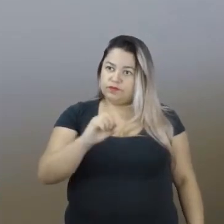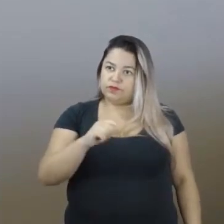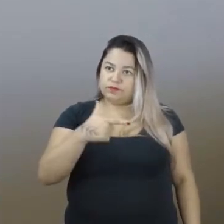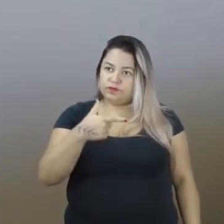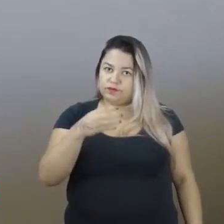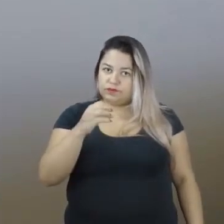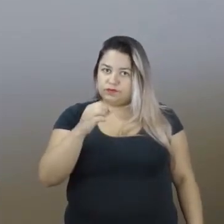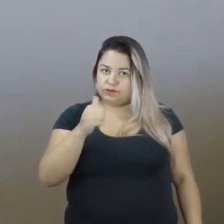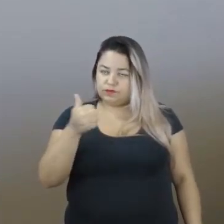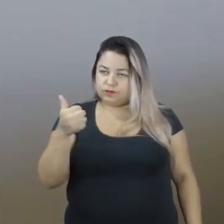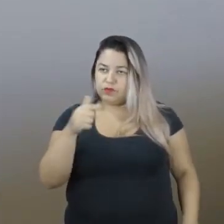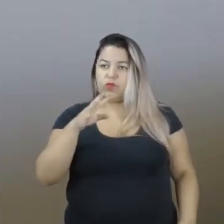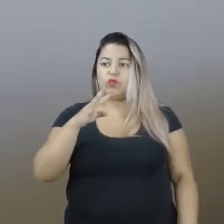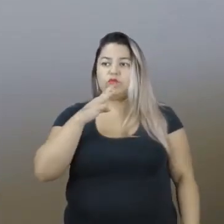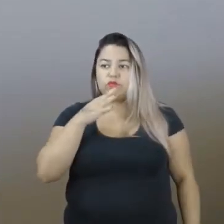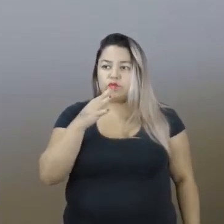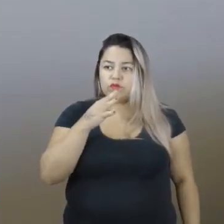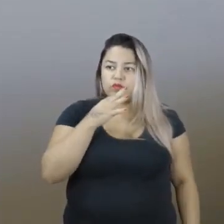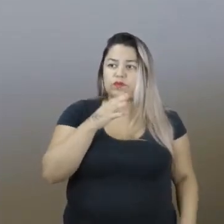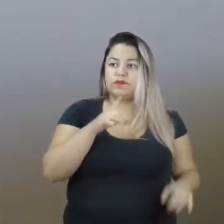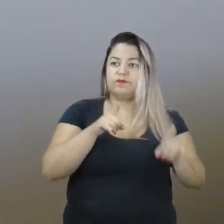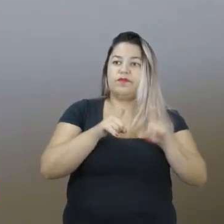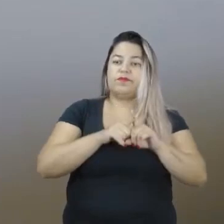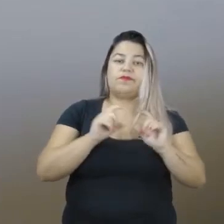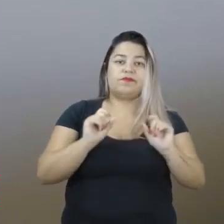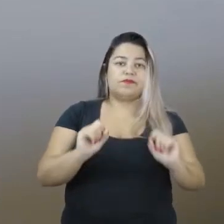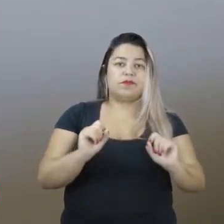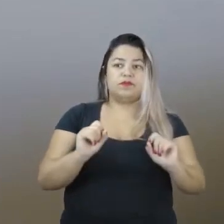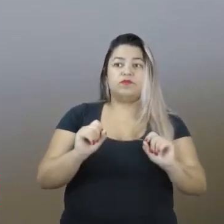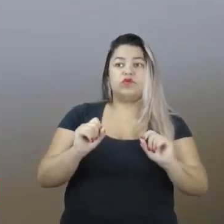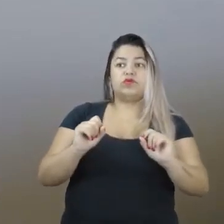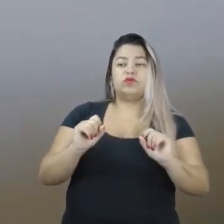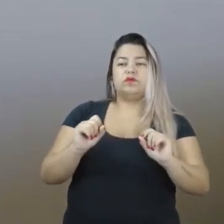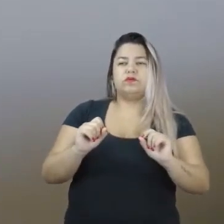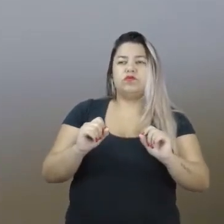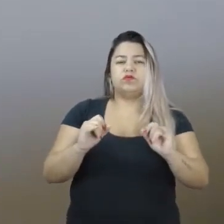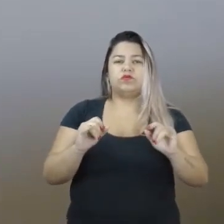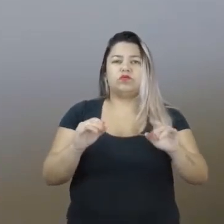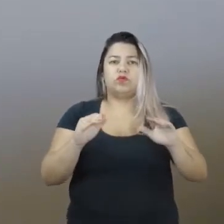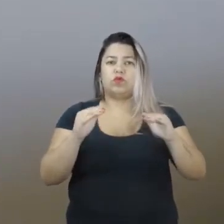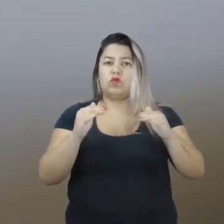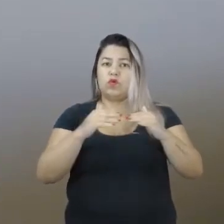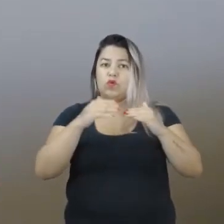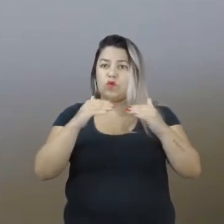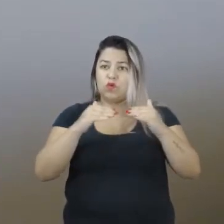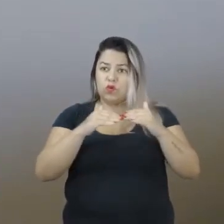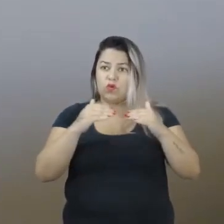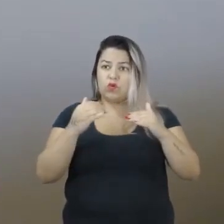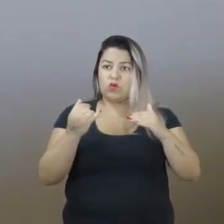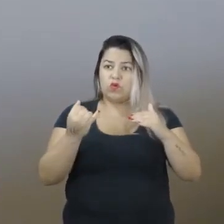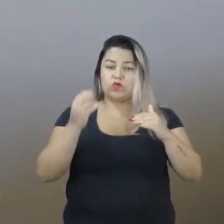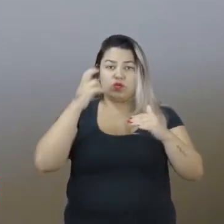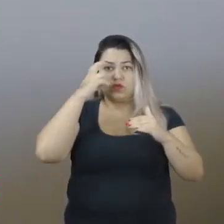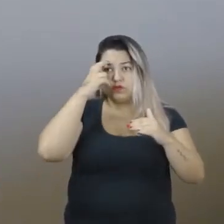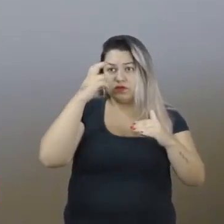2021, reconhece o sítio arqueológico Cais do Valongo como patrimônio da história